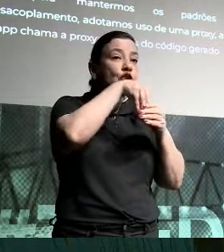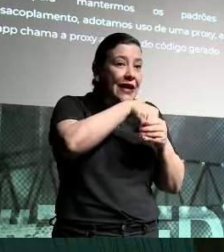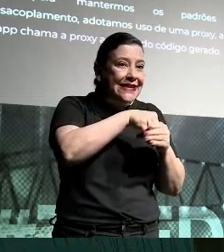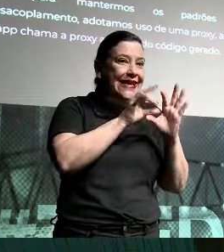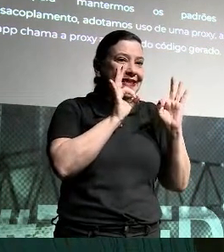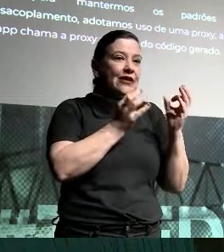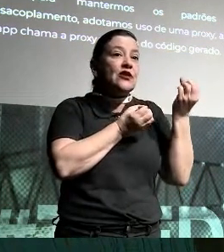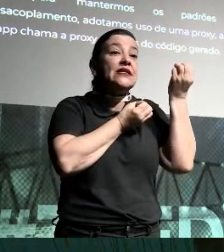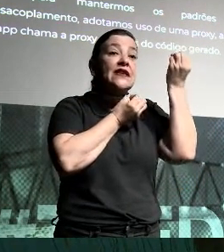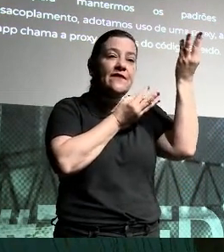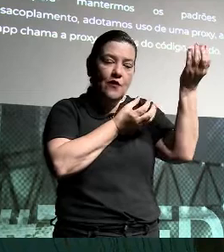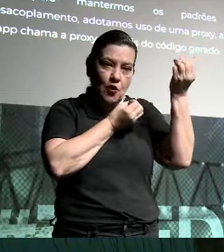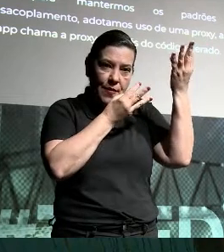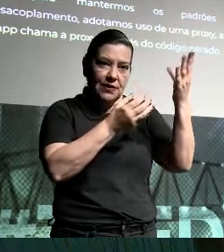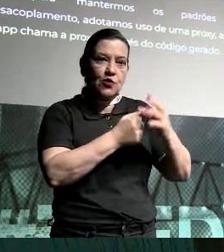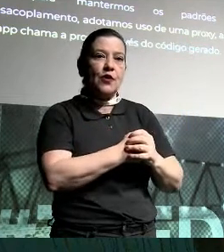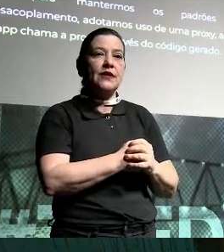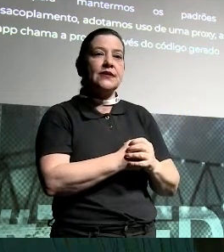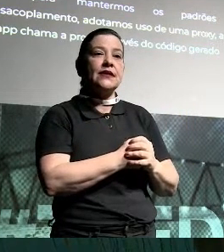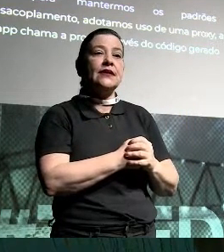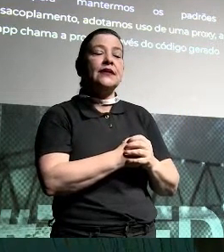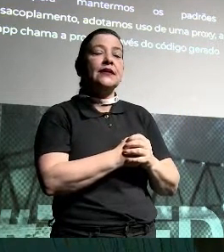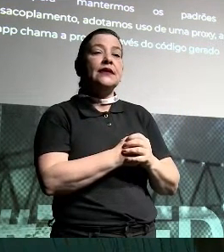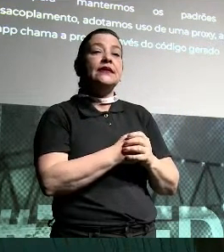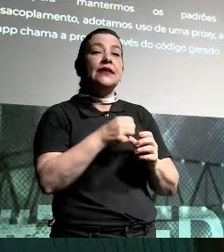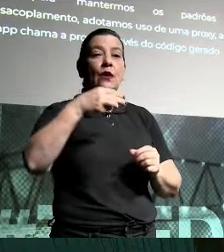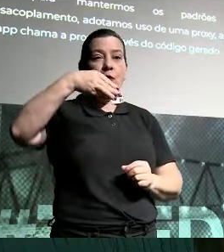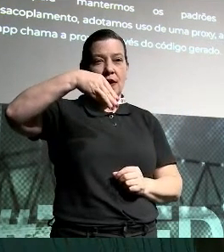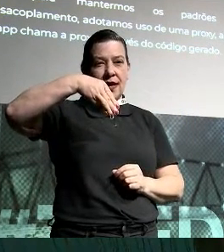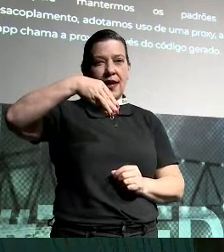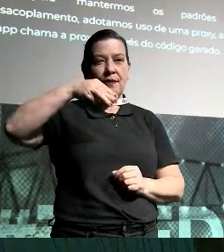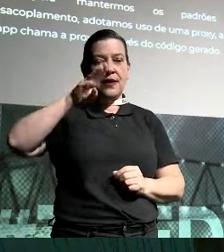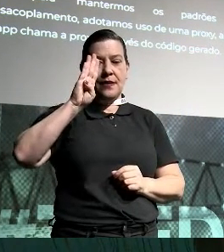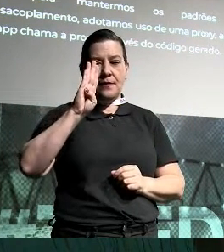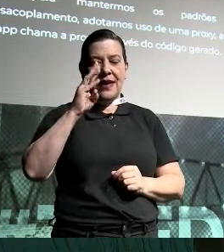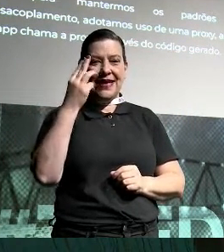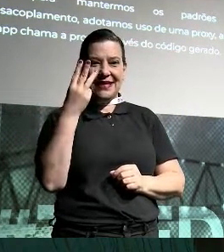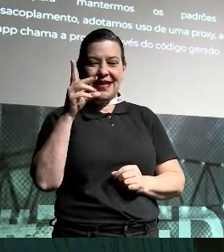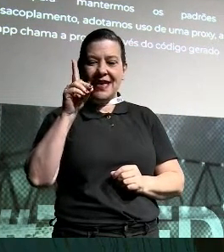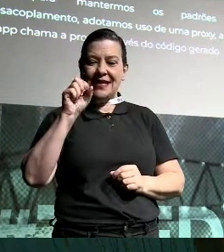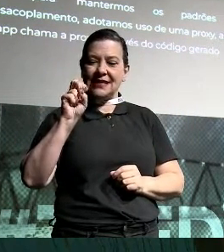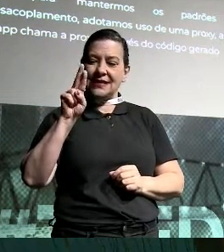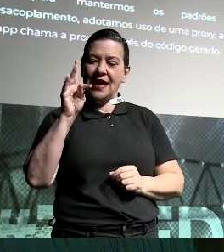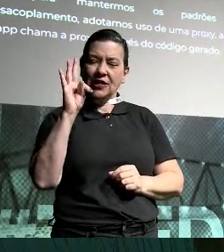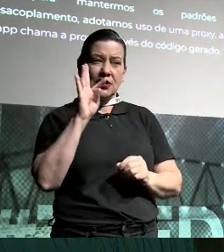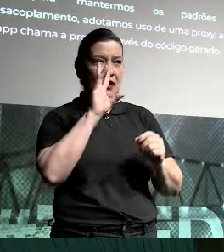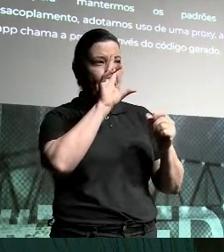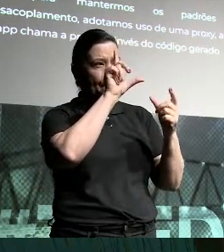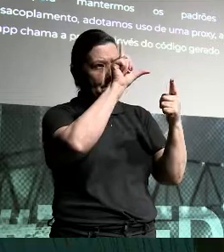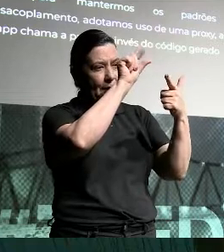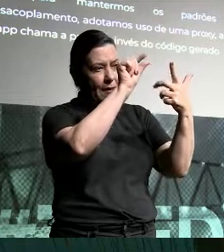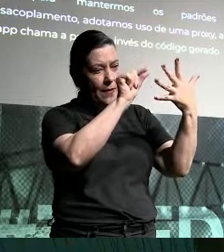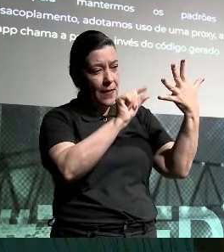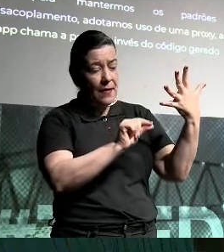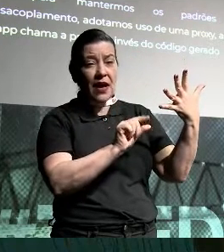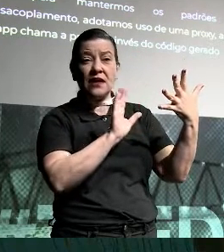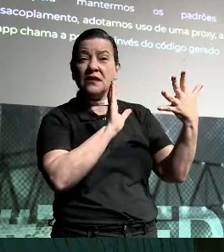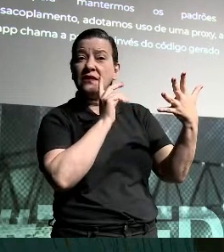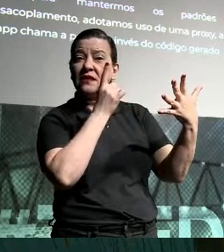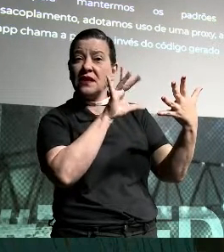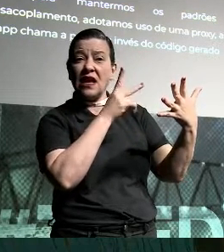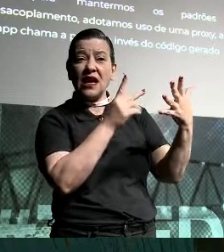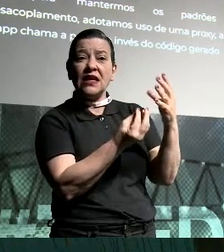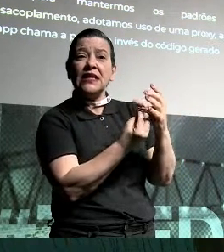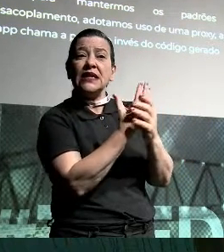E, basicamente, a gente pega o Web3 Dart, ele gera toda a implementação que eu mostrei para vocês, mas de todas as funções. Ele gera tudo isso para a